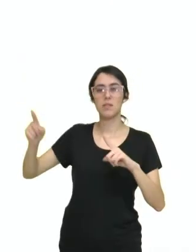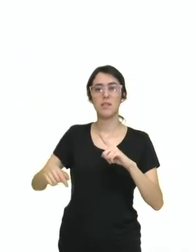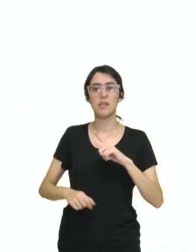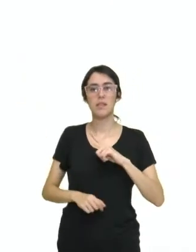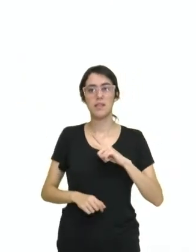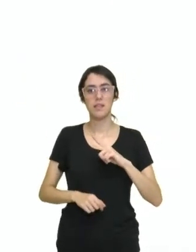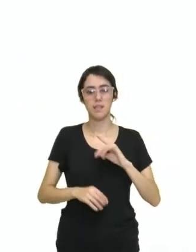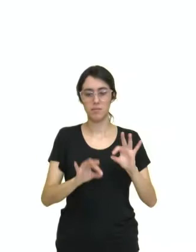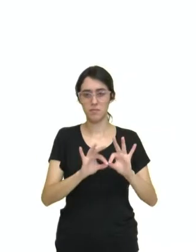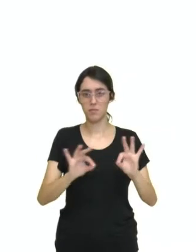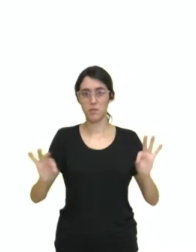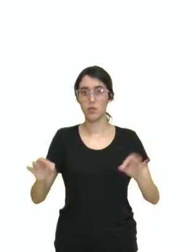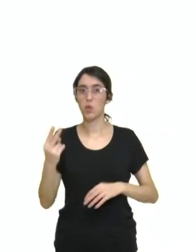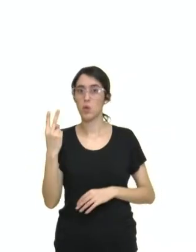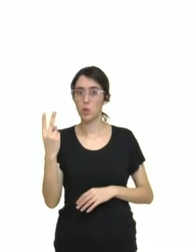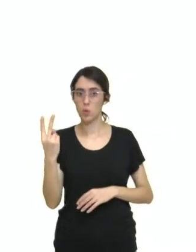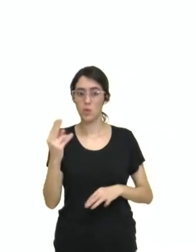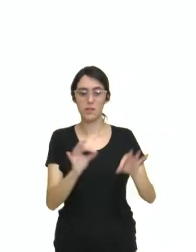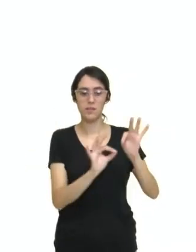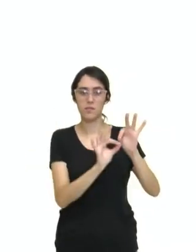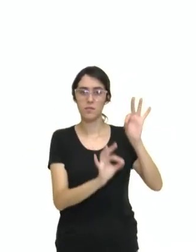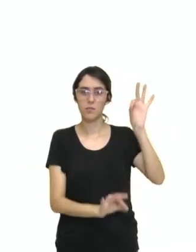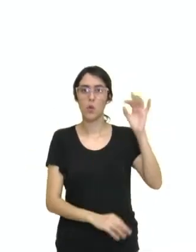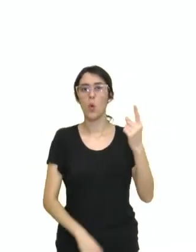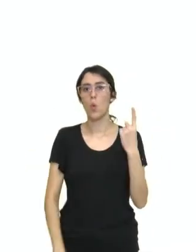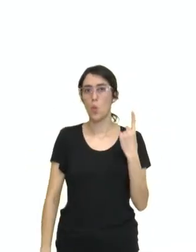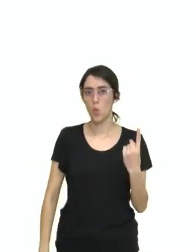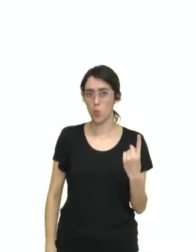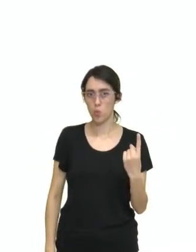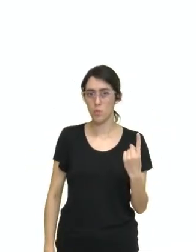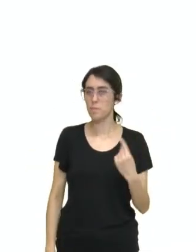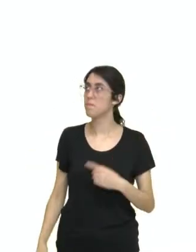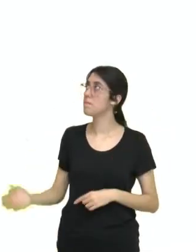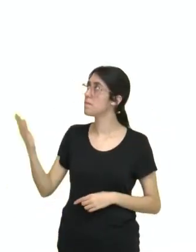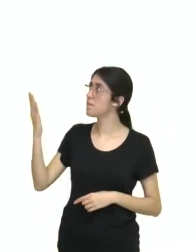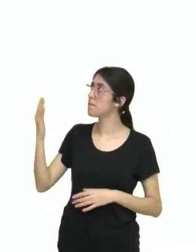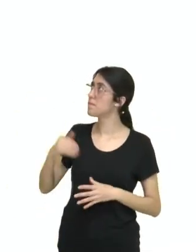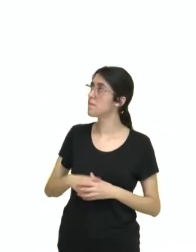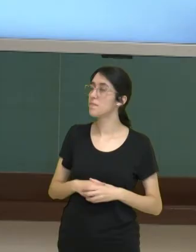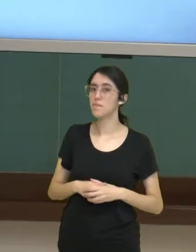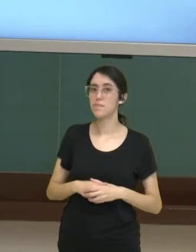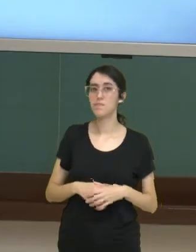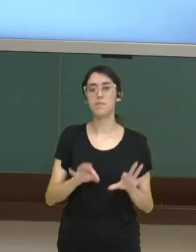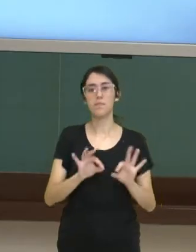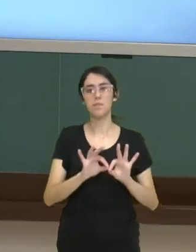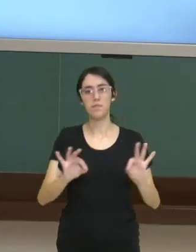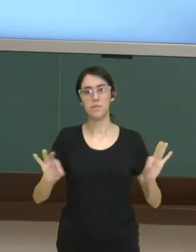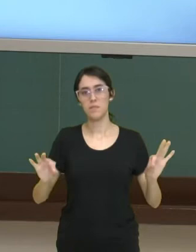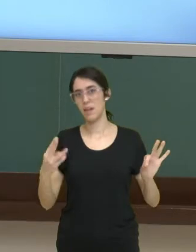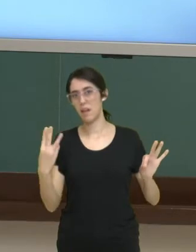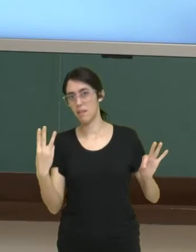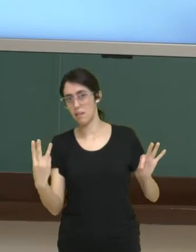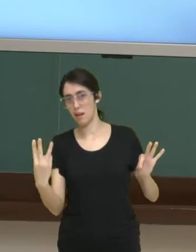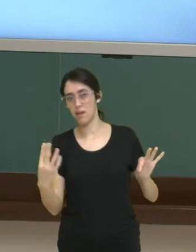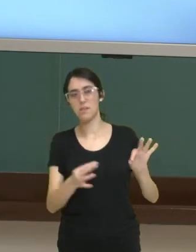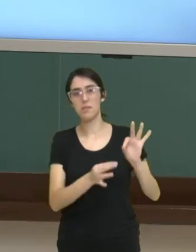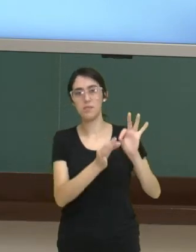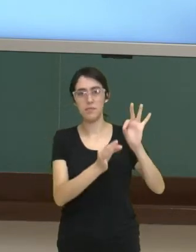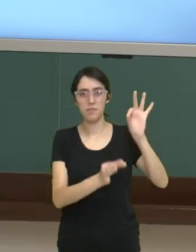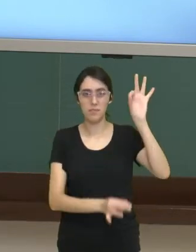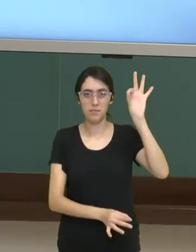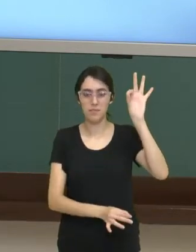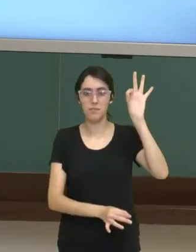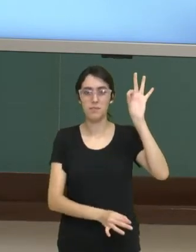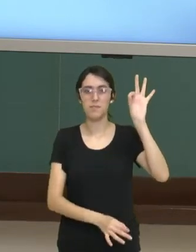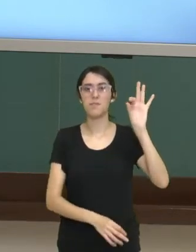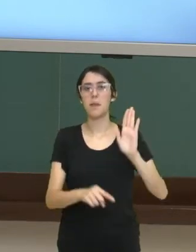a abscissa 2 e a ordenada 1. Este ponto aqui tem a abscissa 3 e a